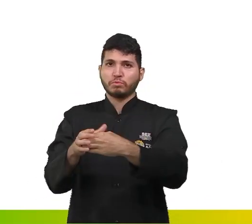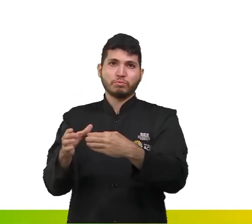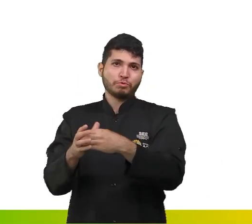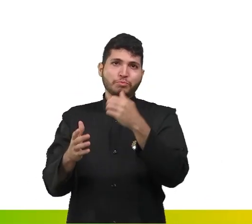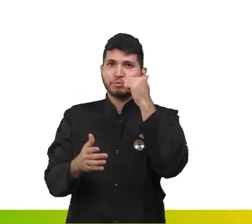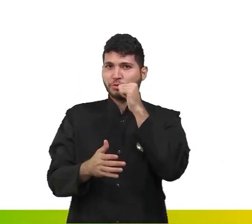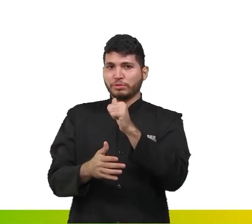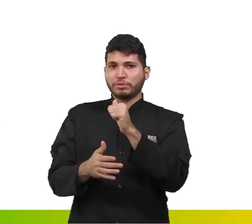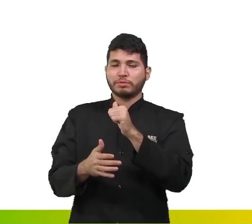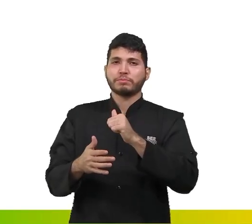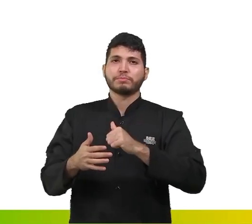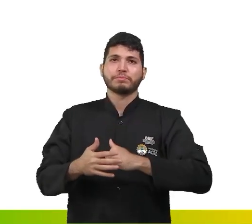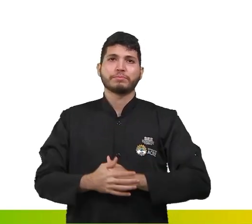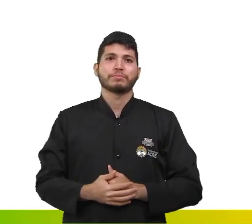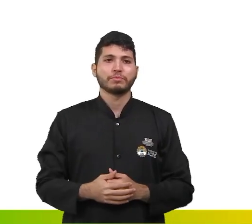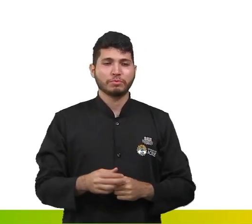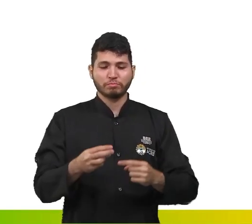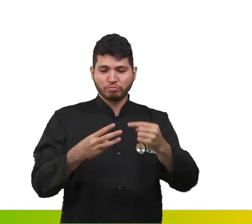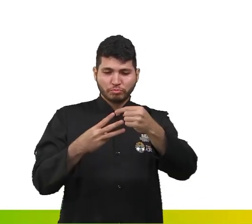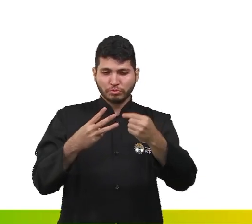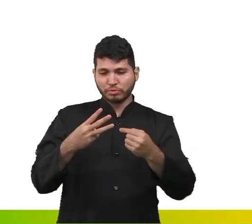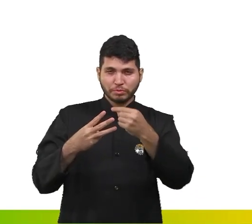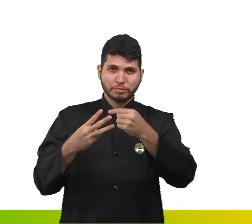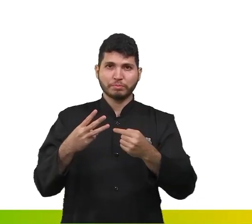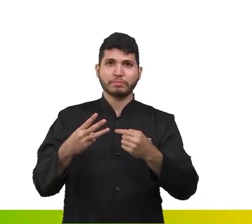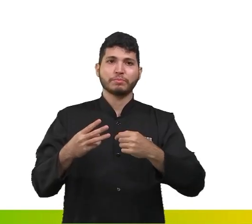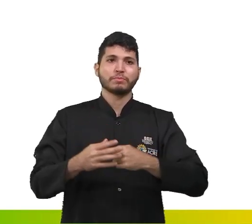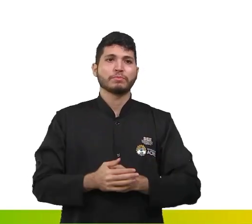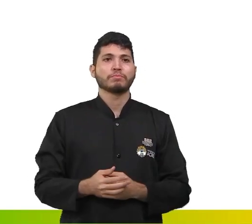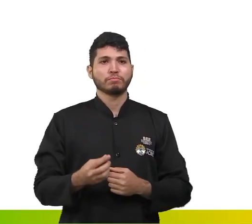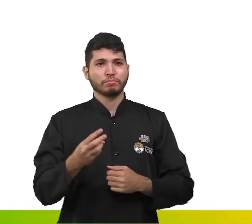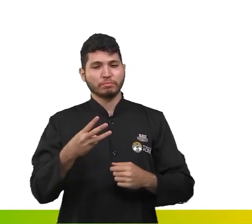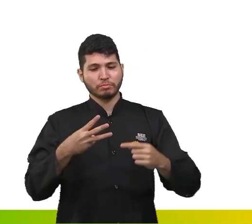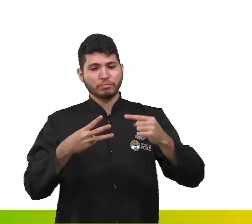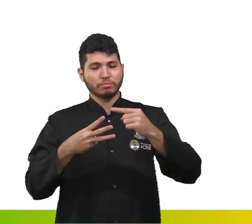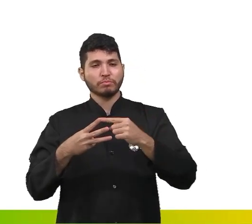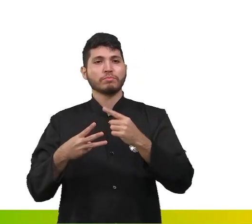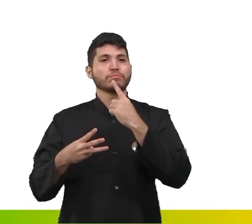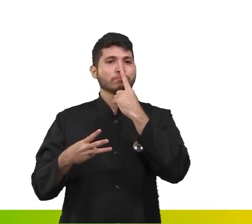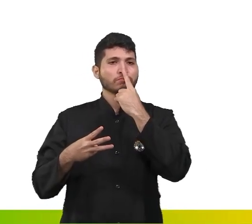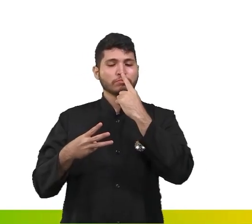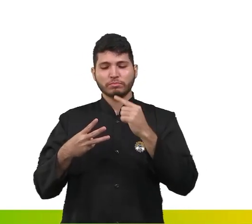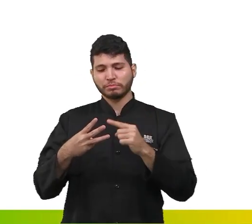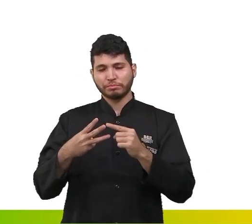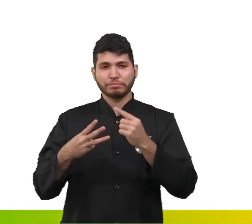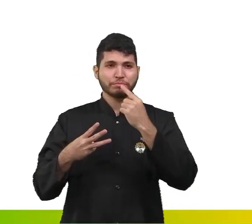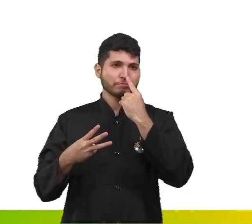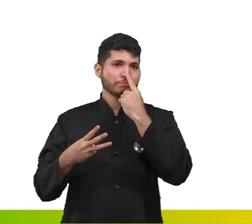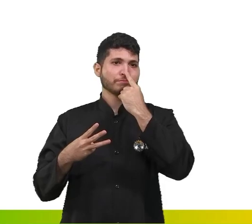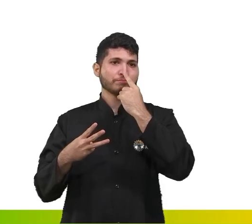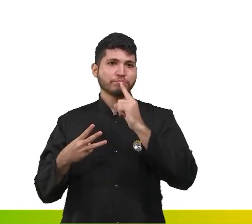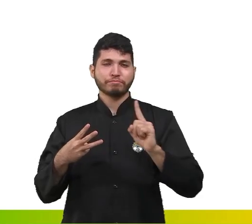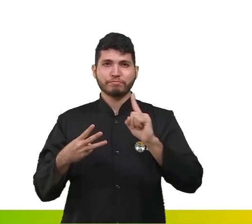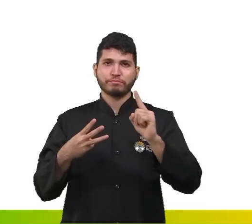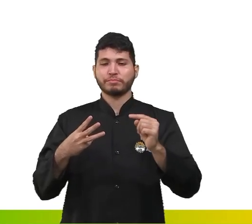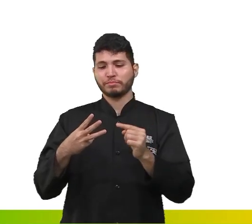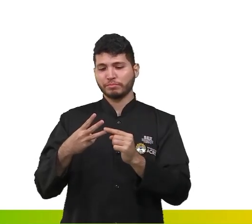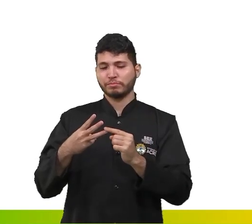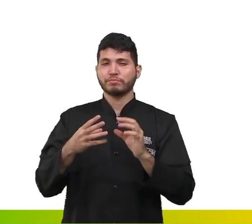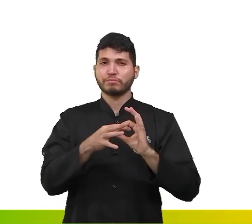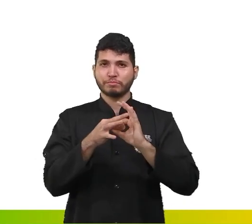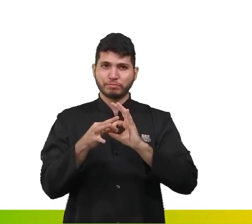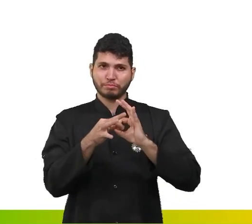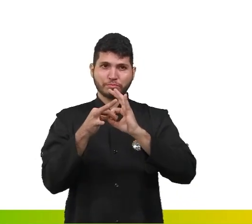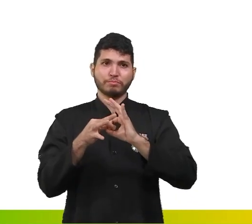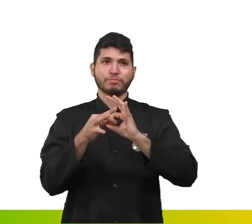de feminicídio que existe: o íntimo, o não íntimo e o por conexão. A